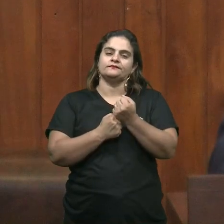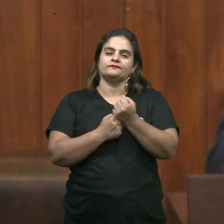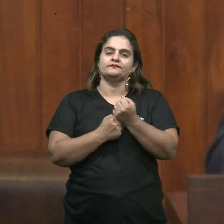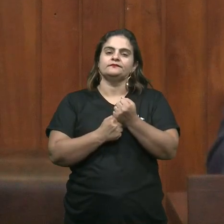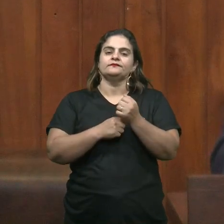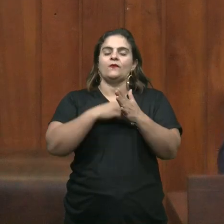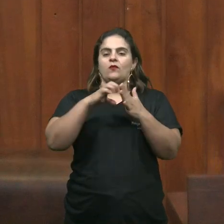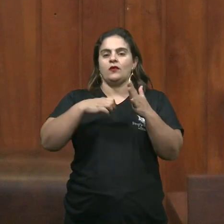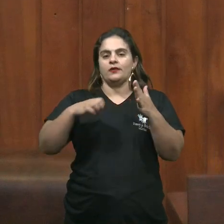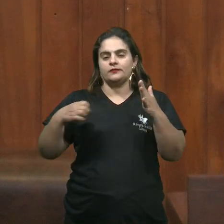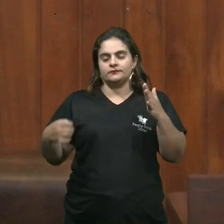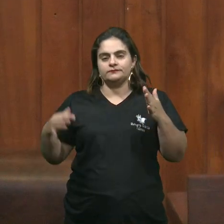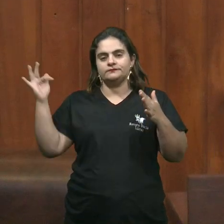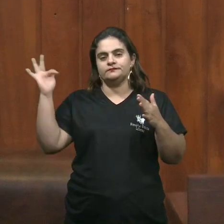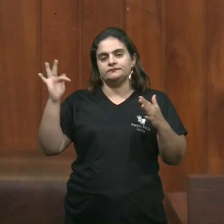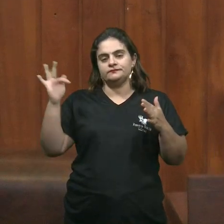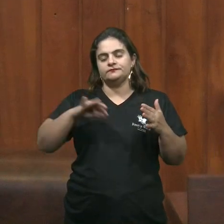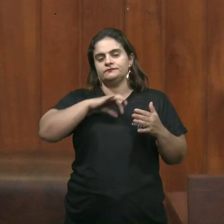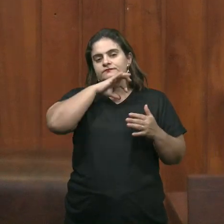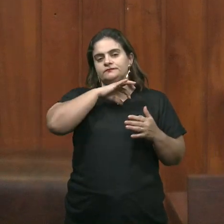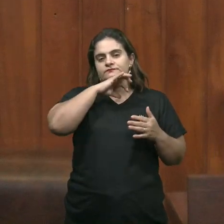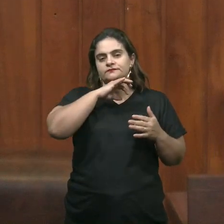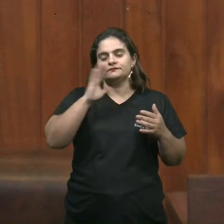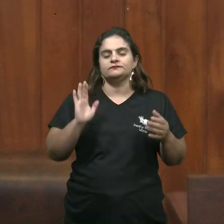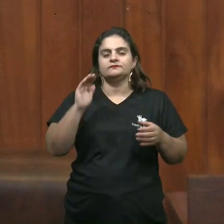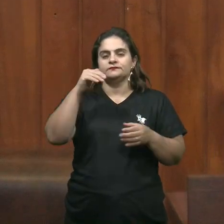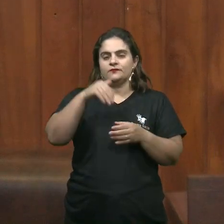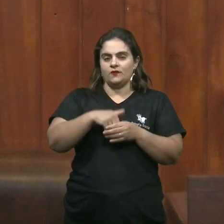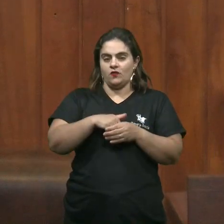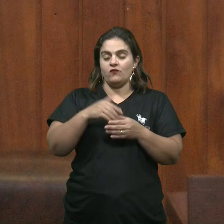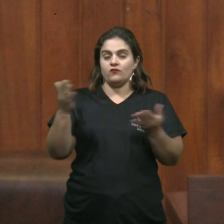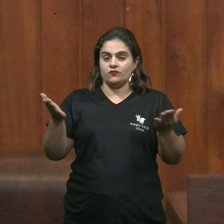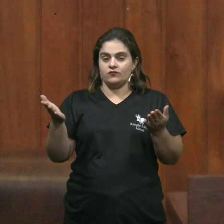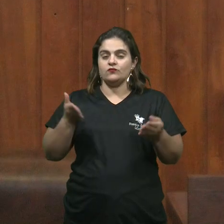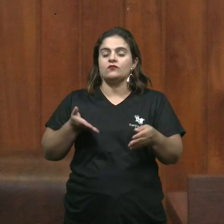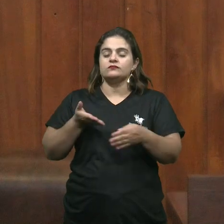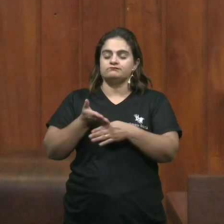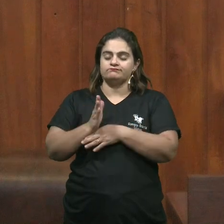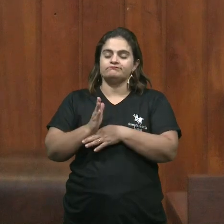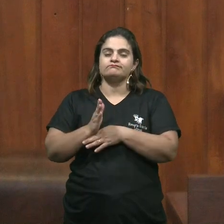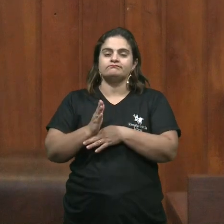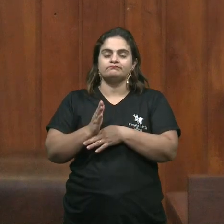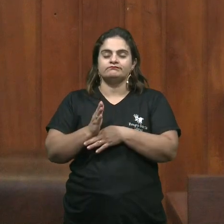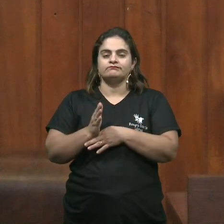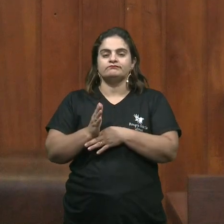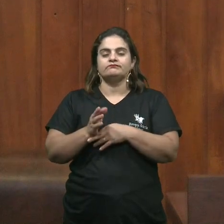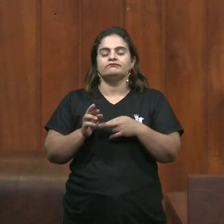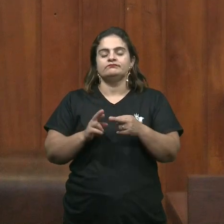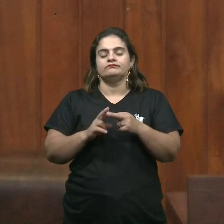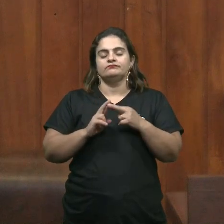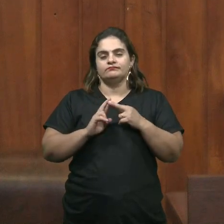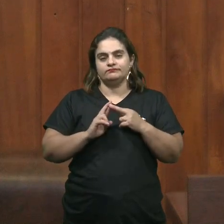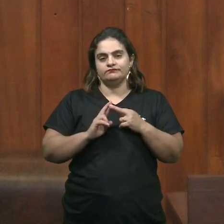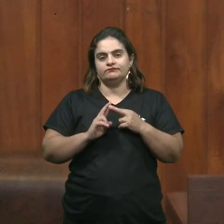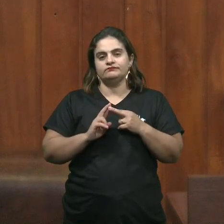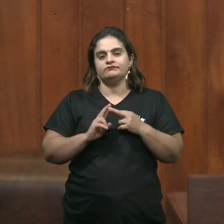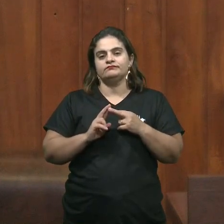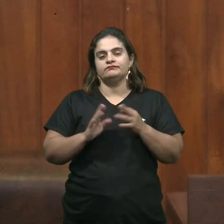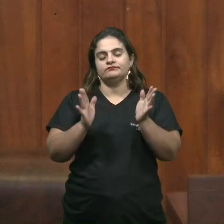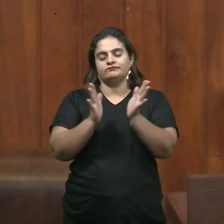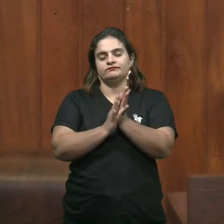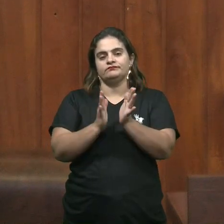destinadas à causa animal. Então, fica aqui meu voto favoravelmente ao requerimento da professora Daniela e